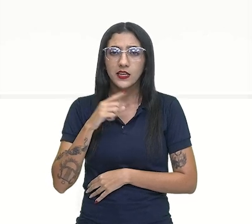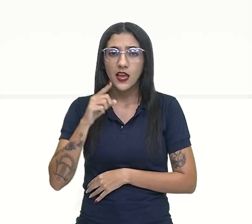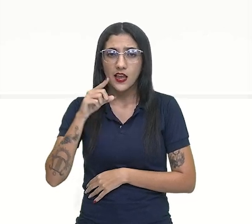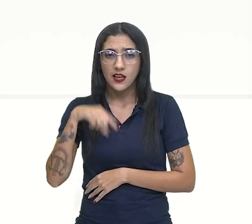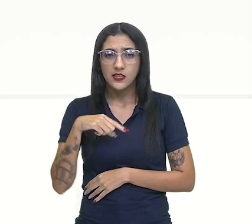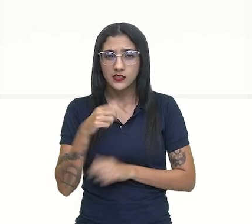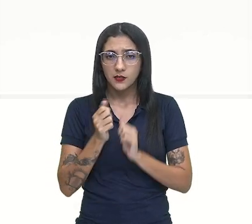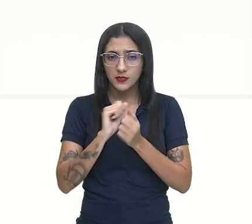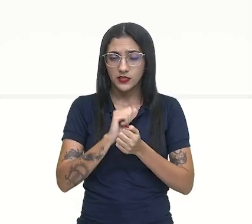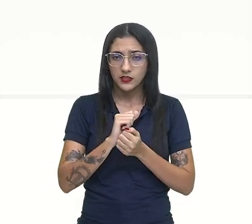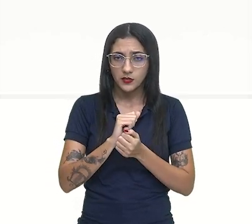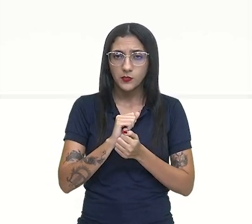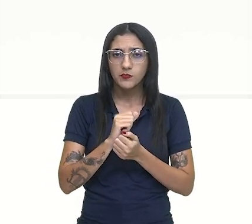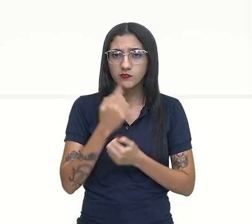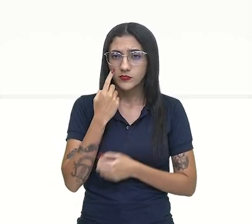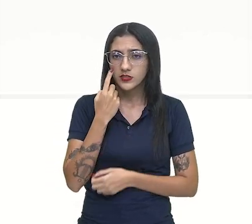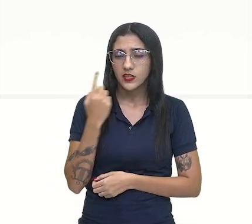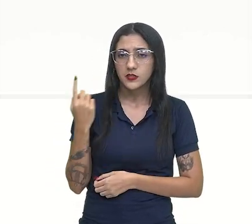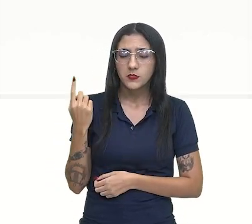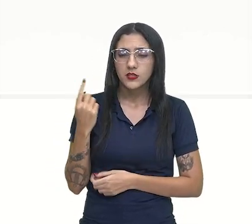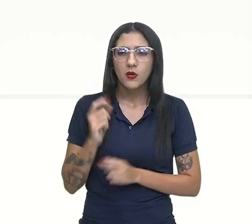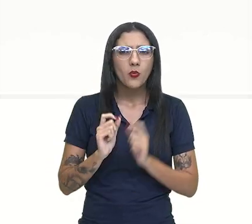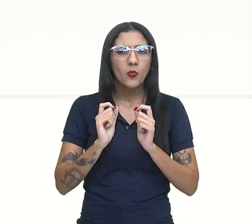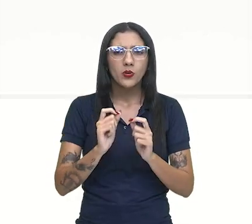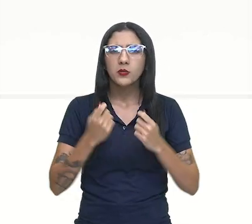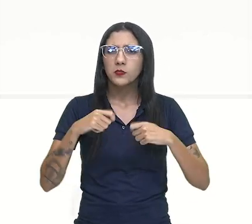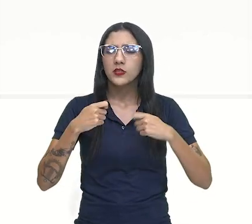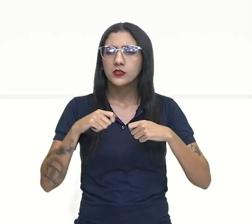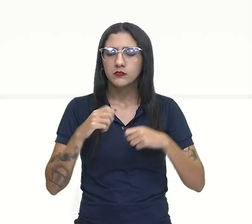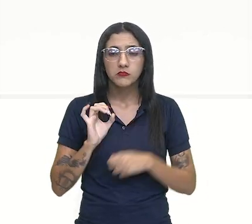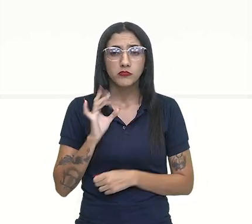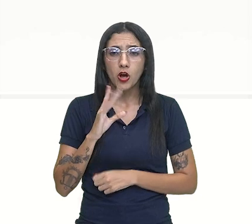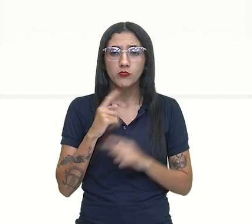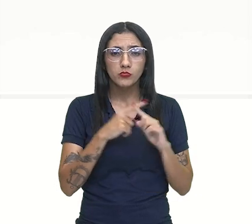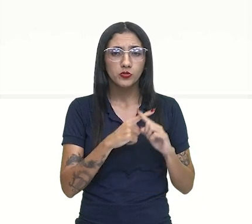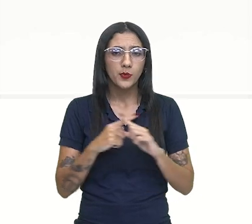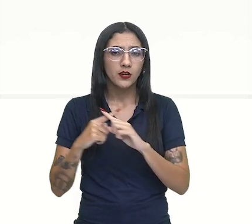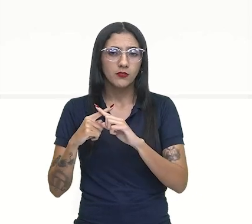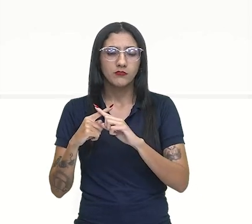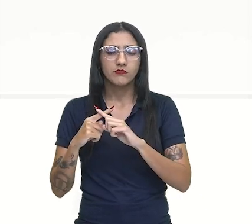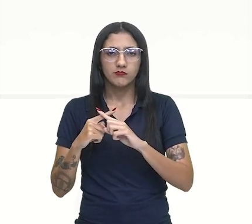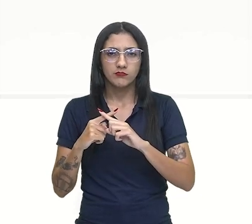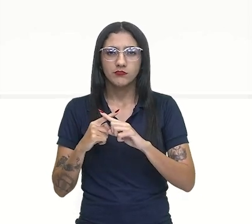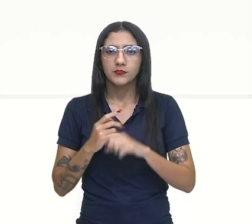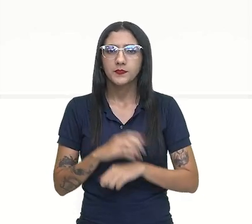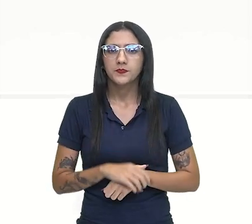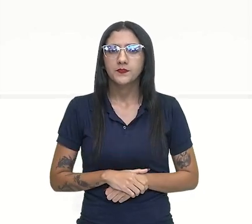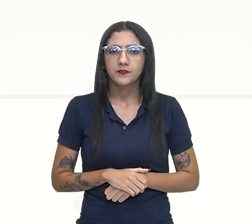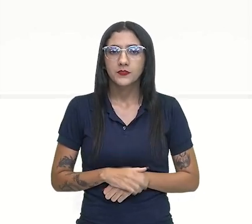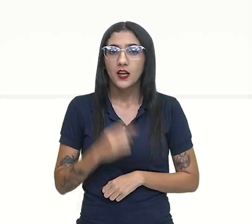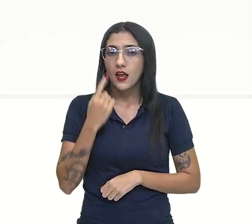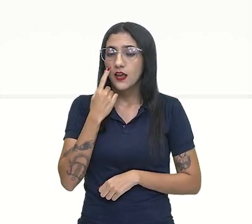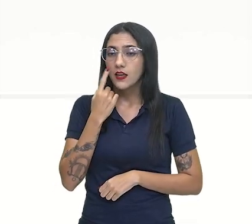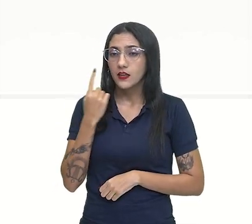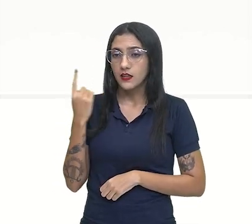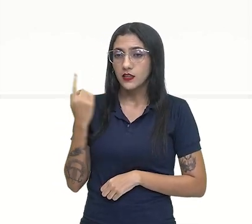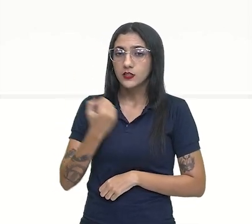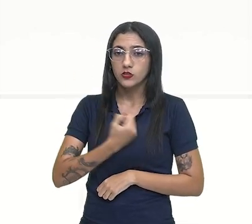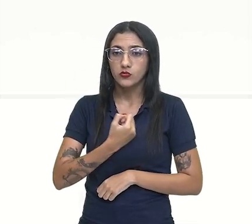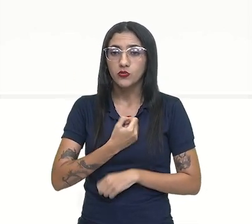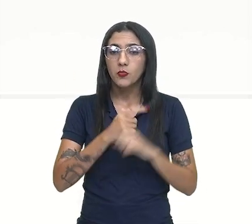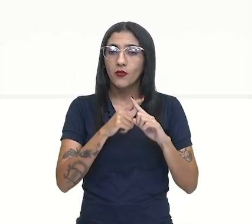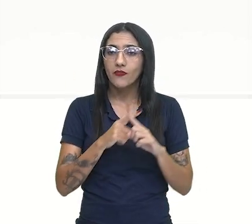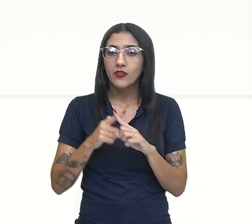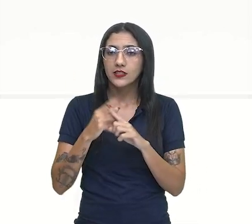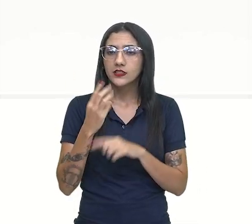3 milhas, o que a gente tem que fazer, né? Apenas multiplicar esse valor aqui por